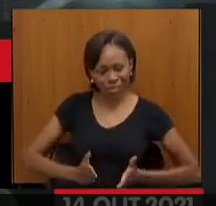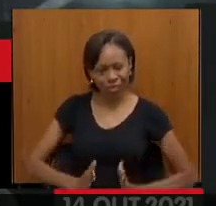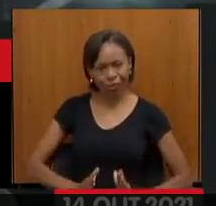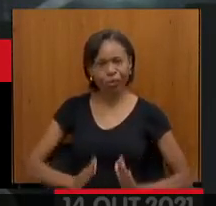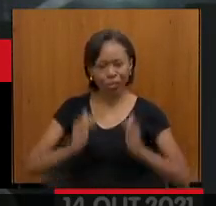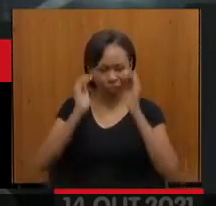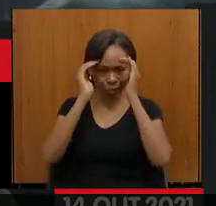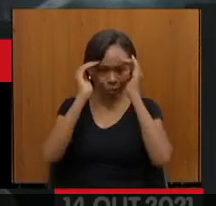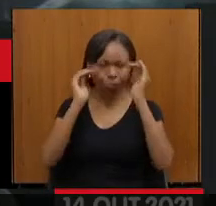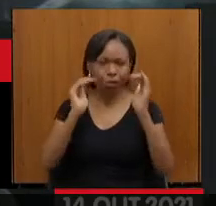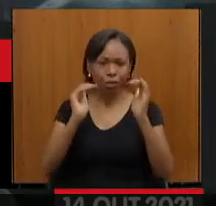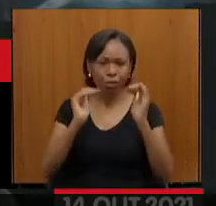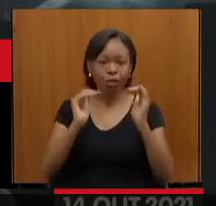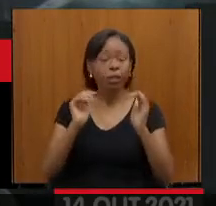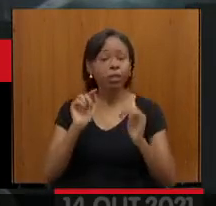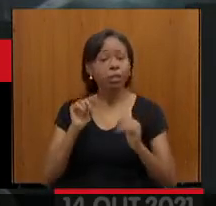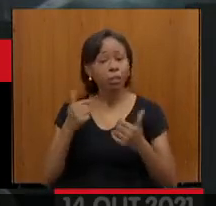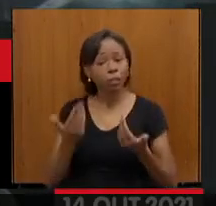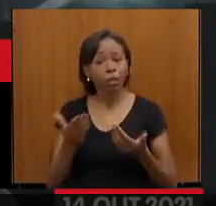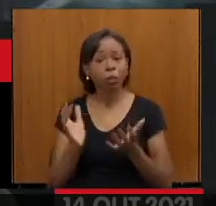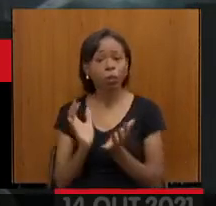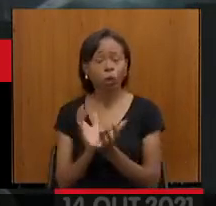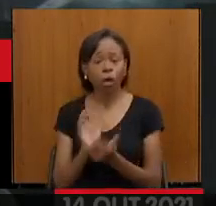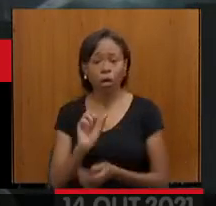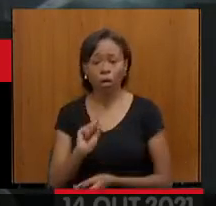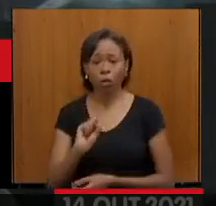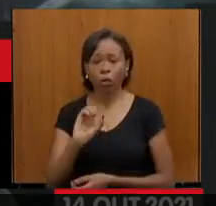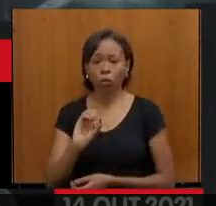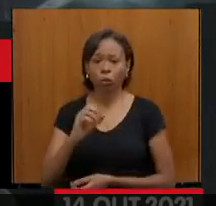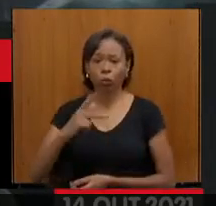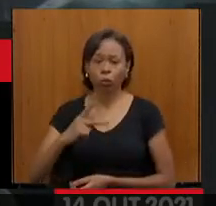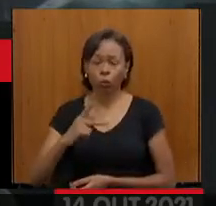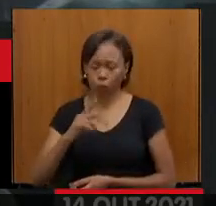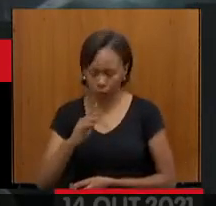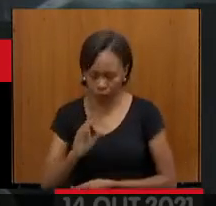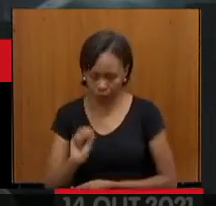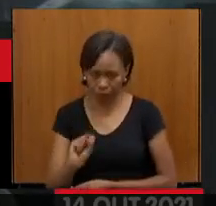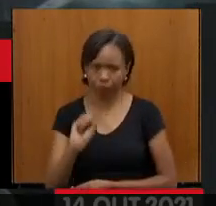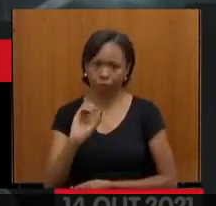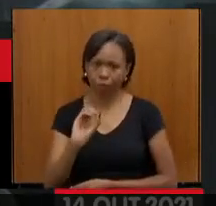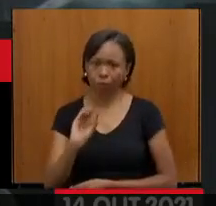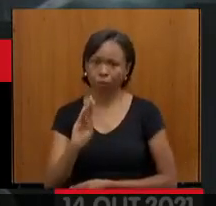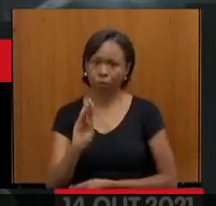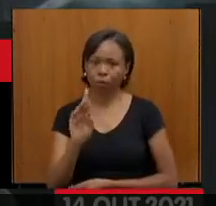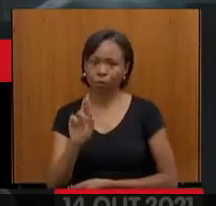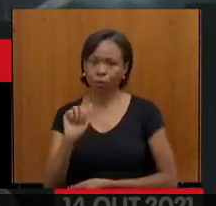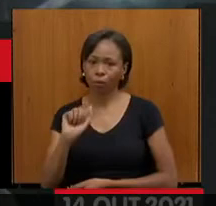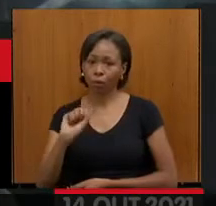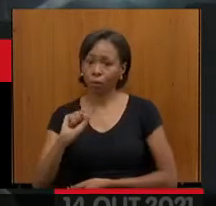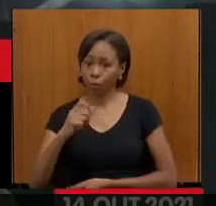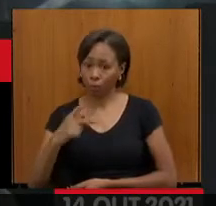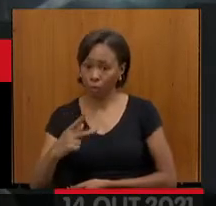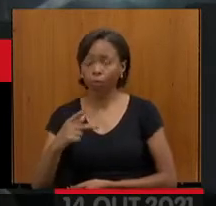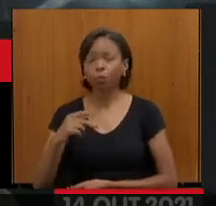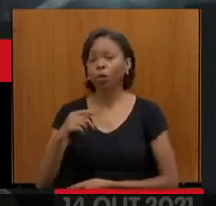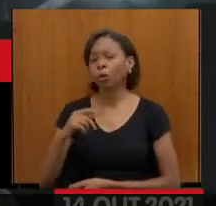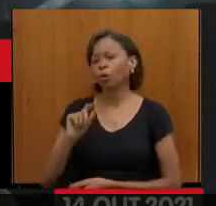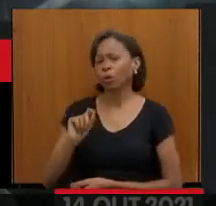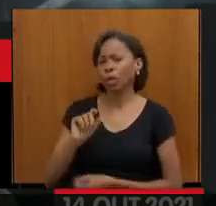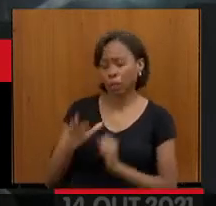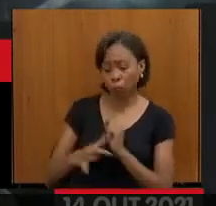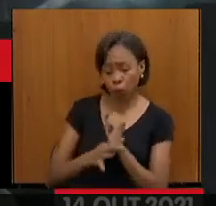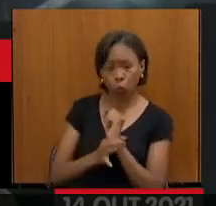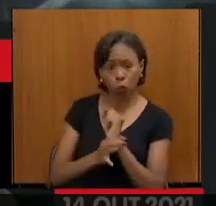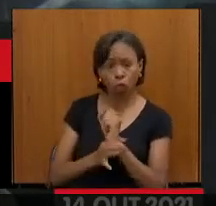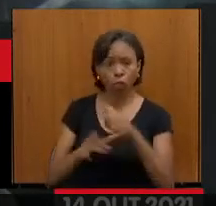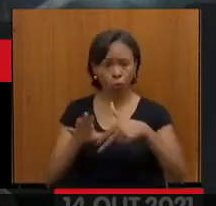que a SOBRASP, que é a entidade dedicada à discussão da segurança do paciente, tomou a iniciativa de criar